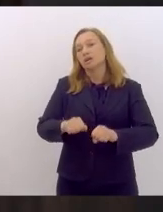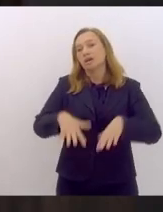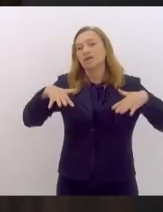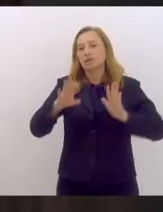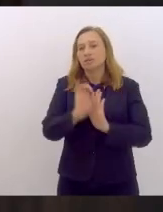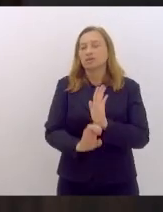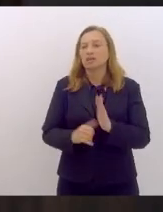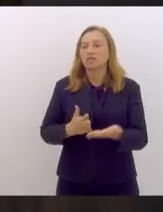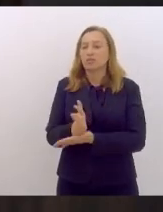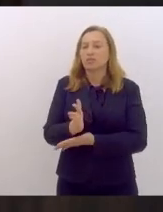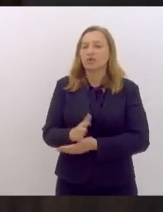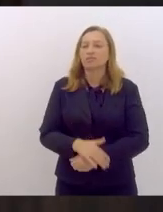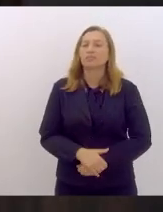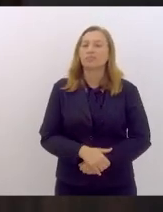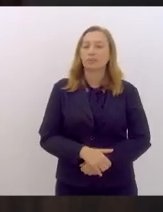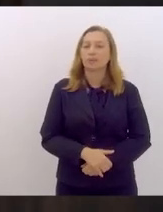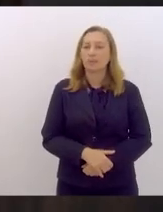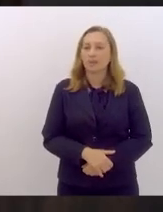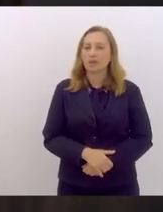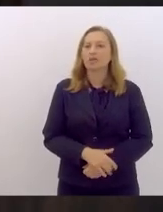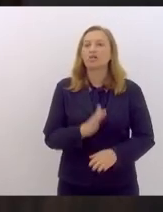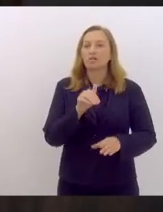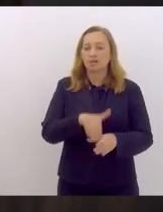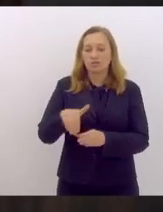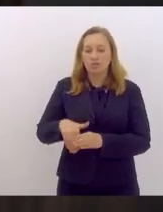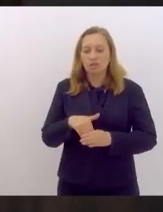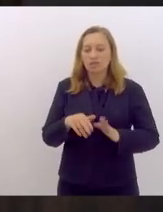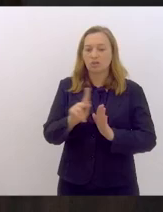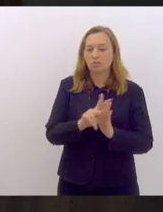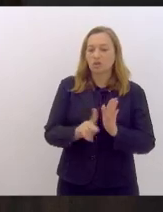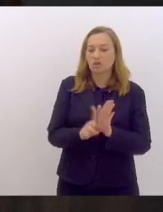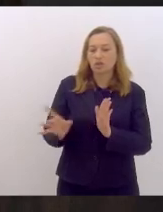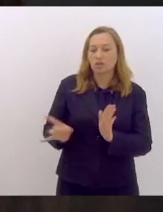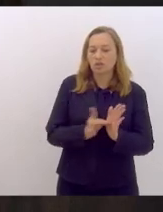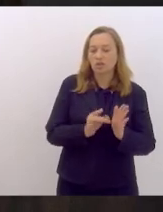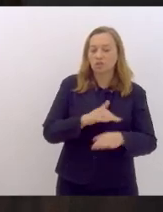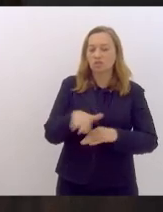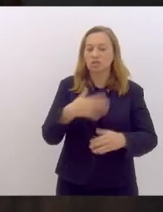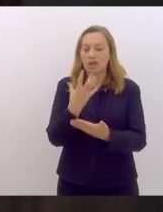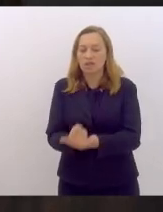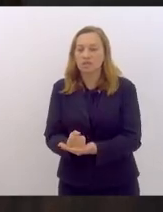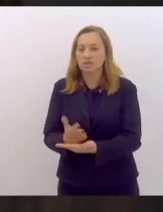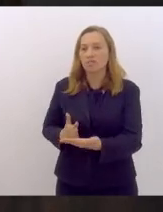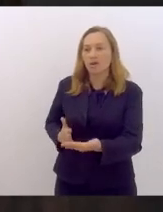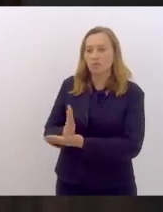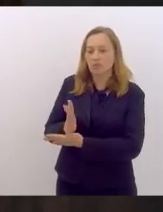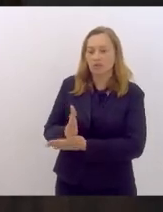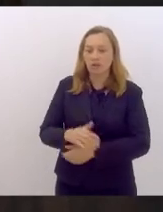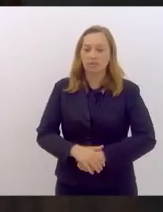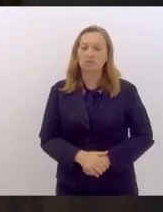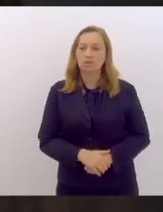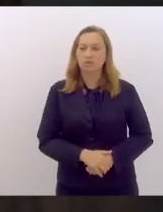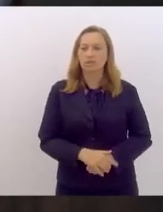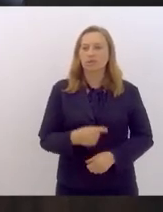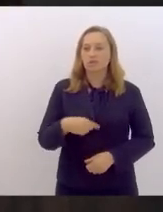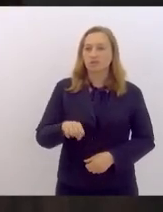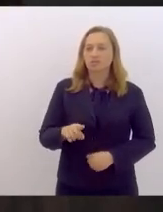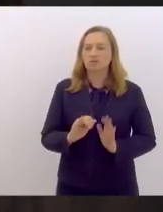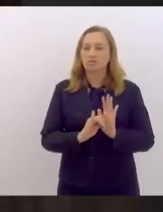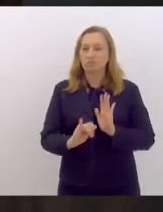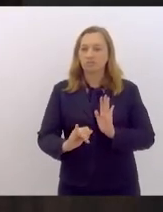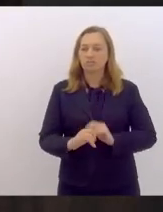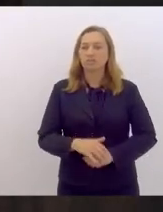estão. Aprovado. Em votação, o projeto assim emendado. Senhores que aprovam, permaneçam como estão. Aprovado. Vai à